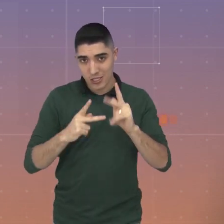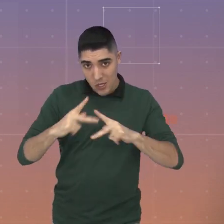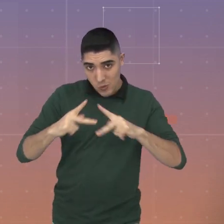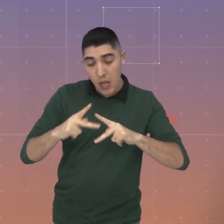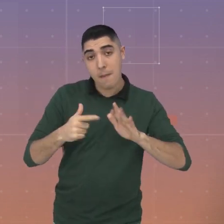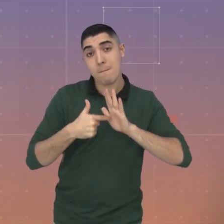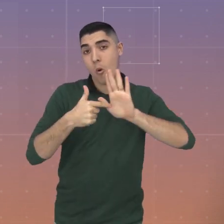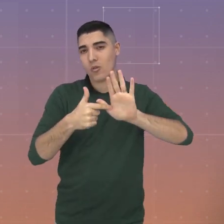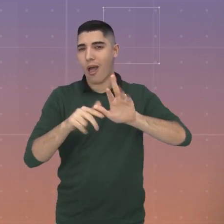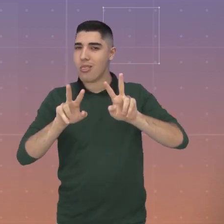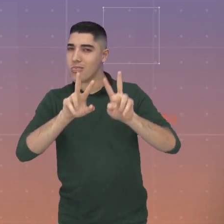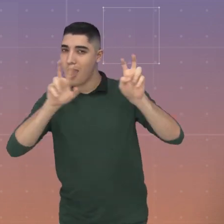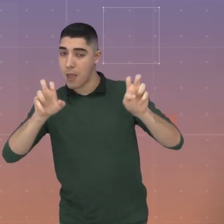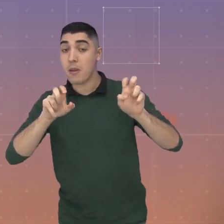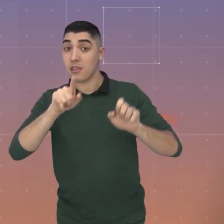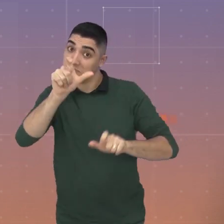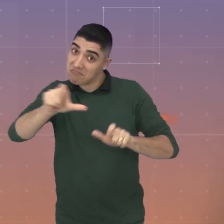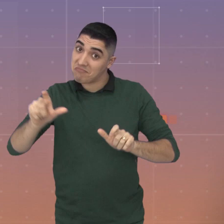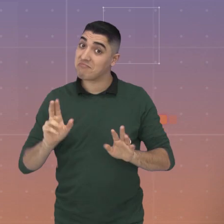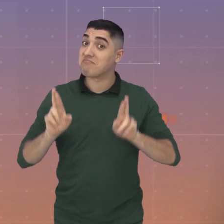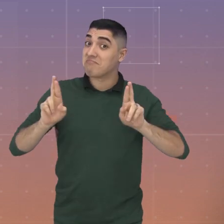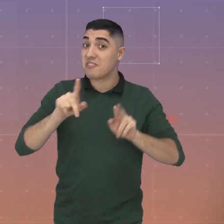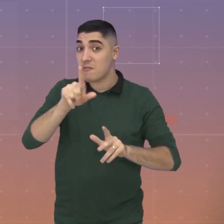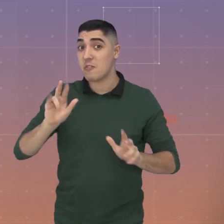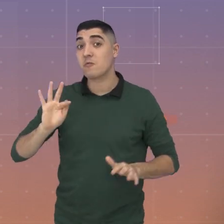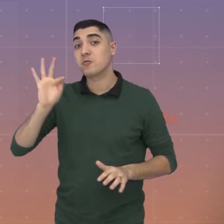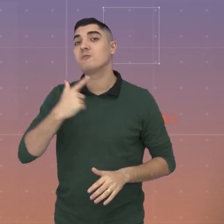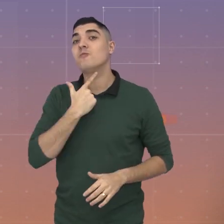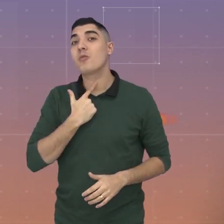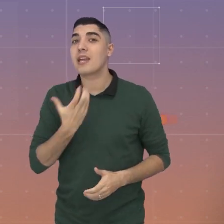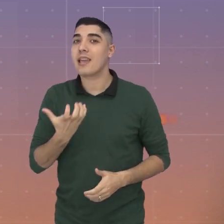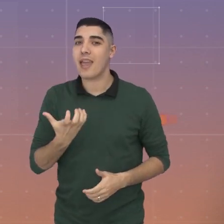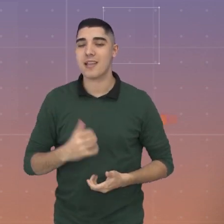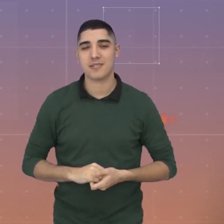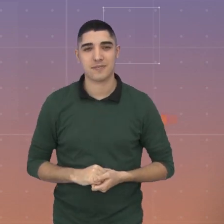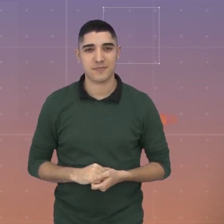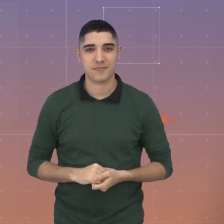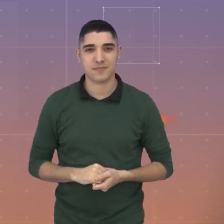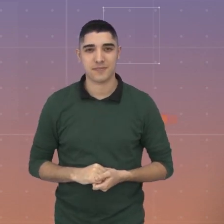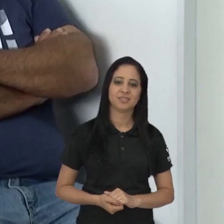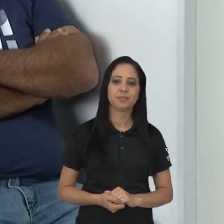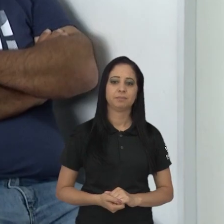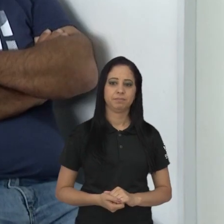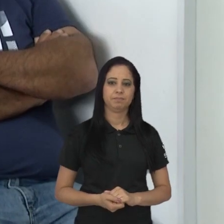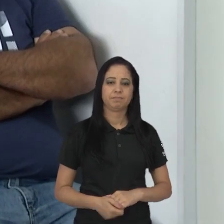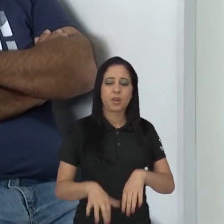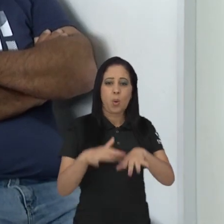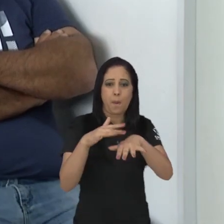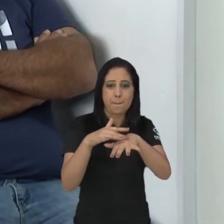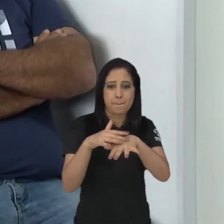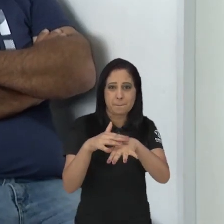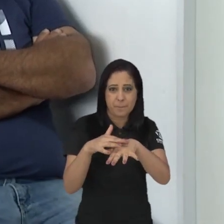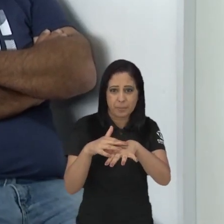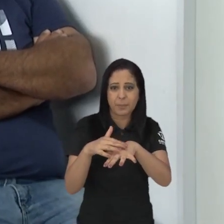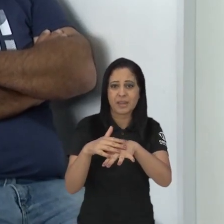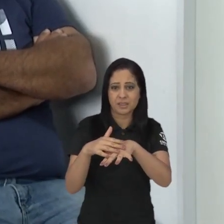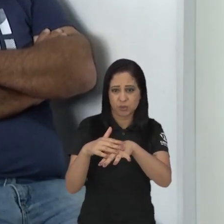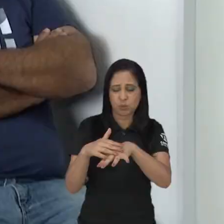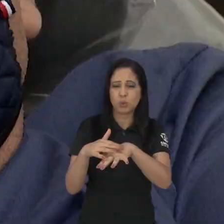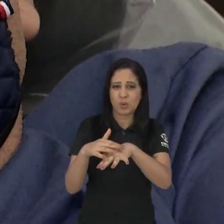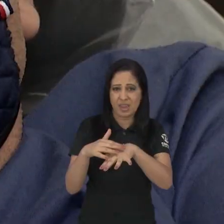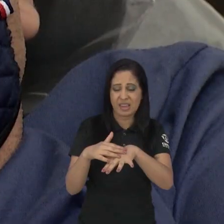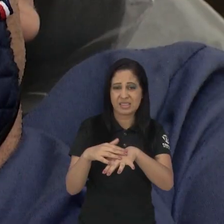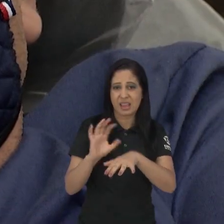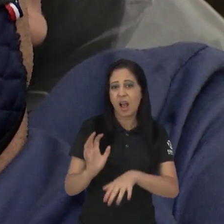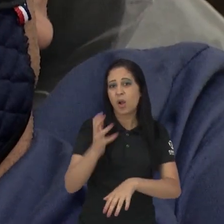José para conversar mais sobre o assunto e, quem sabe, te motivar a ser um doador. Foi uma doença que acometeu o